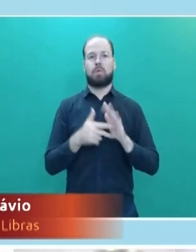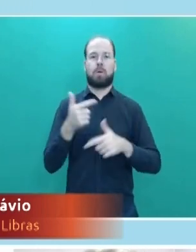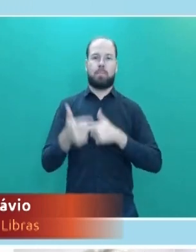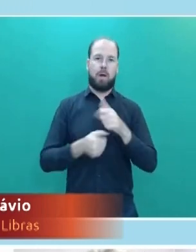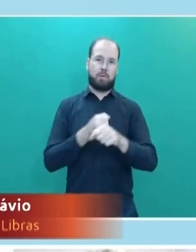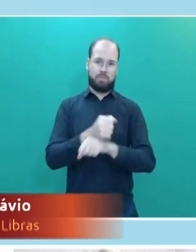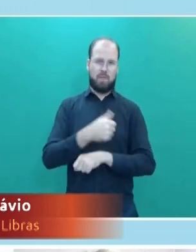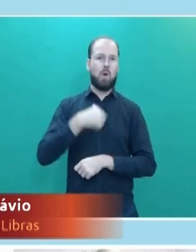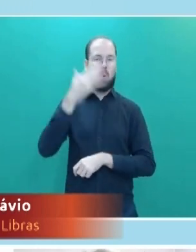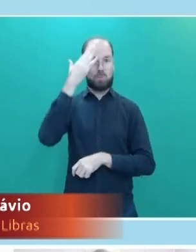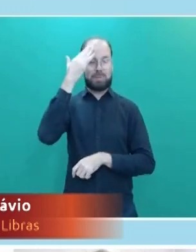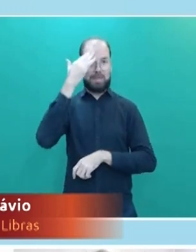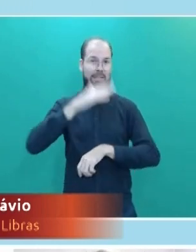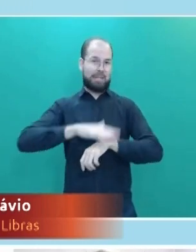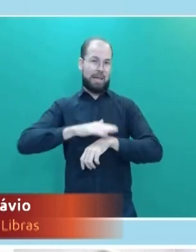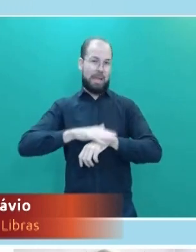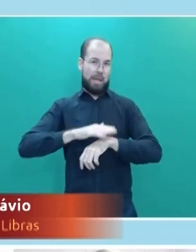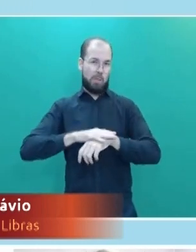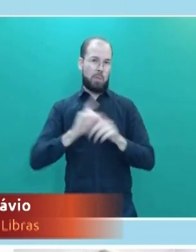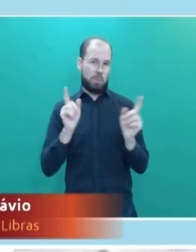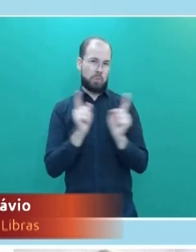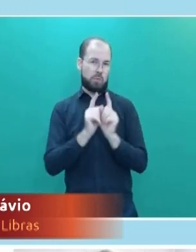interessante ontem, o